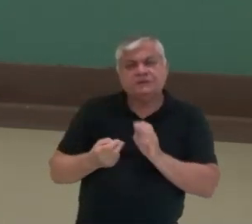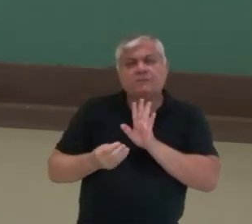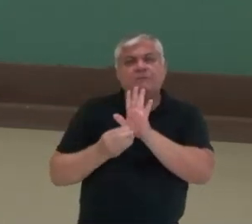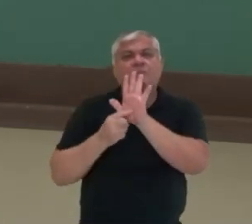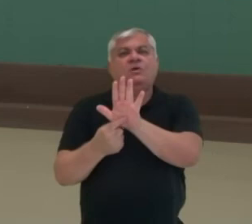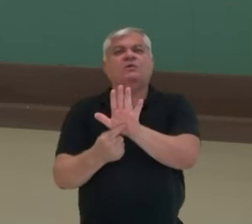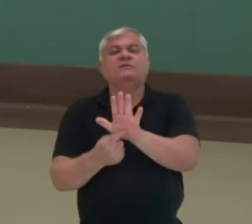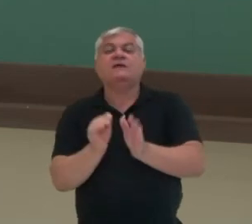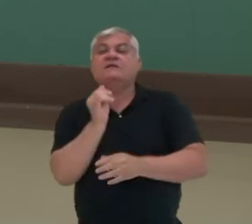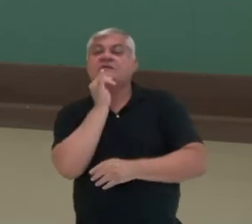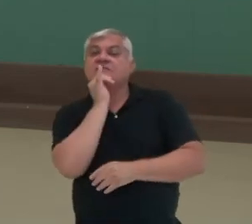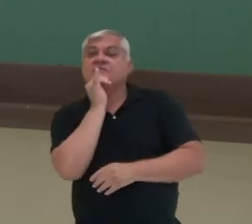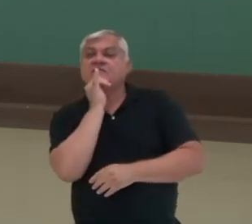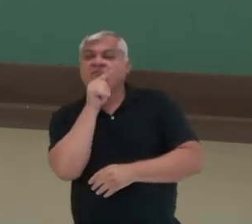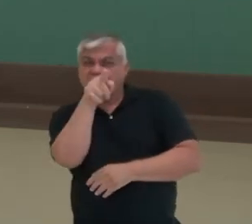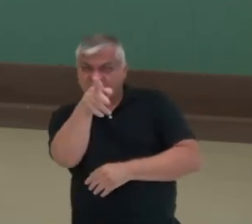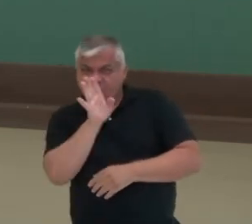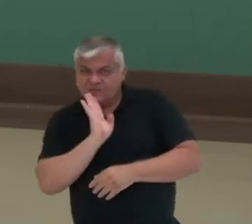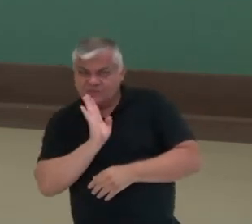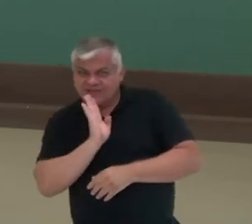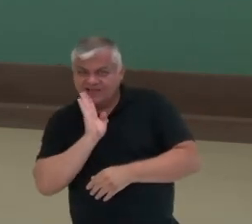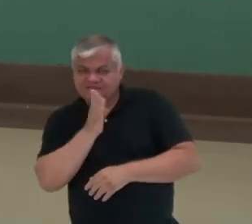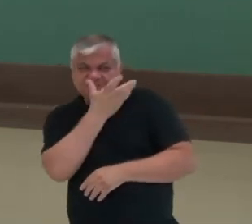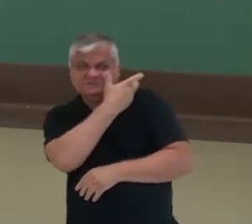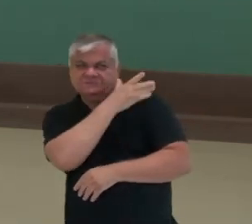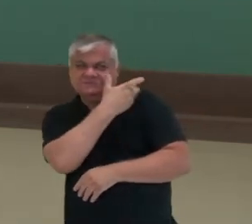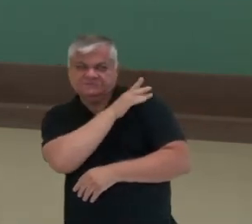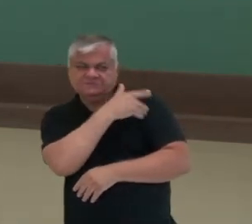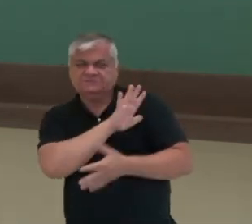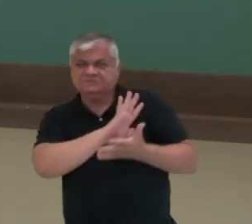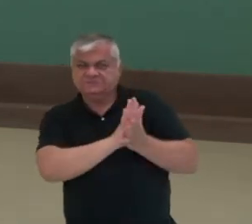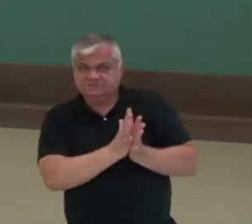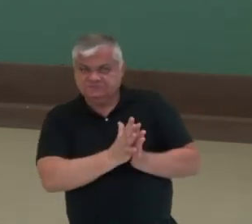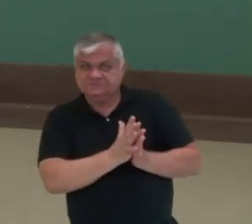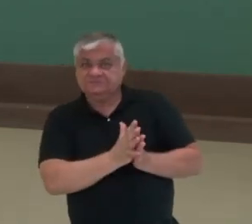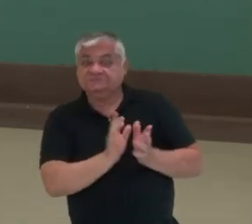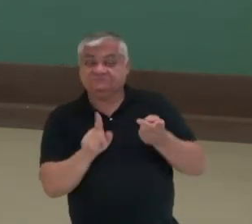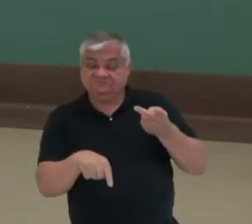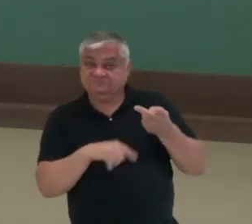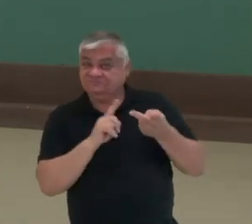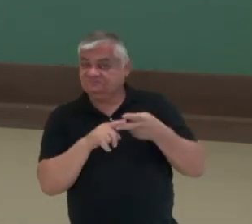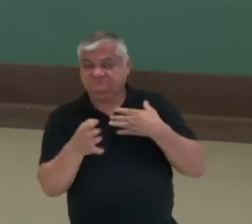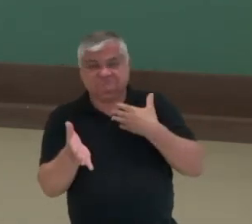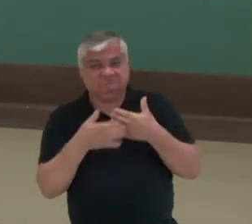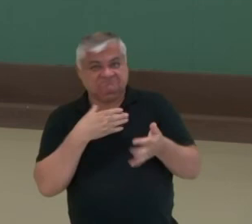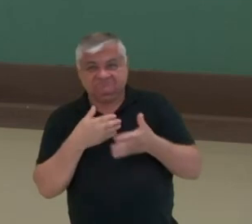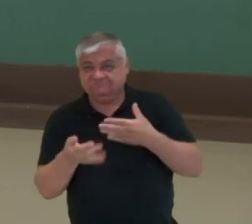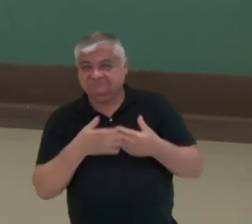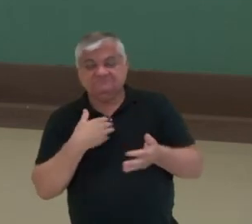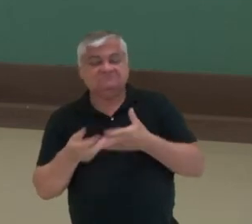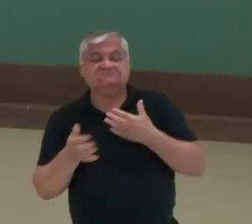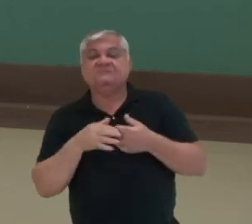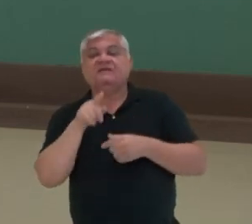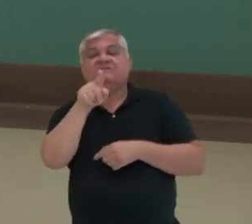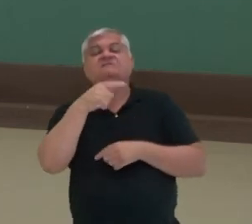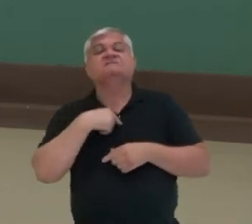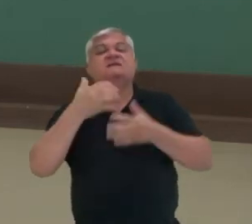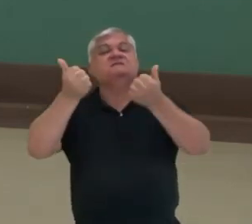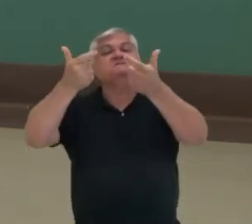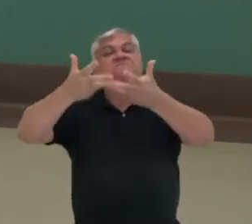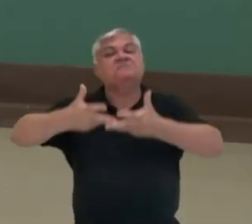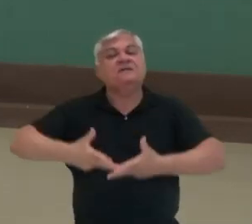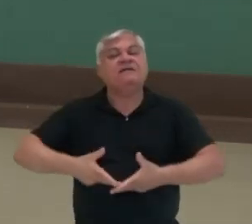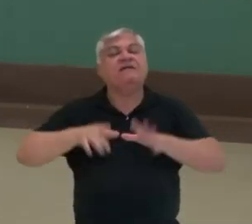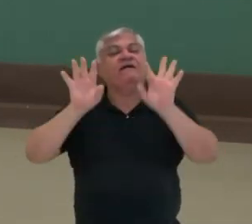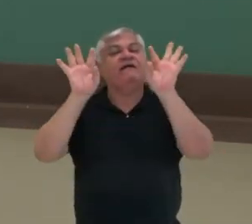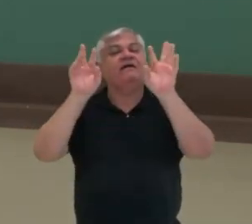problema com casos conhecidos de discriminação, de qualquer ordem, contextualiza o tema e